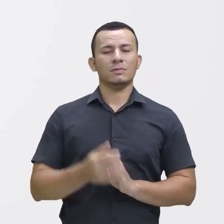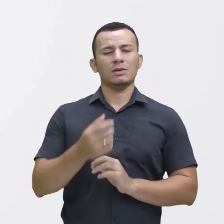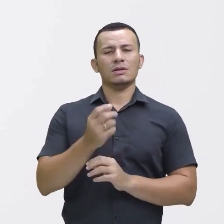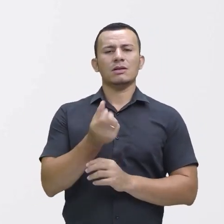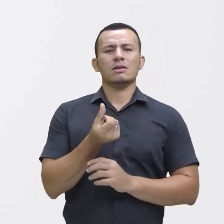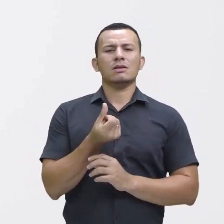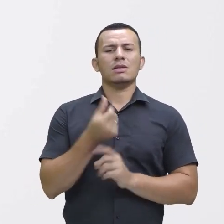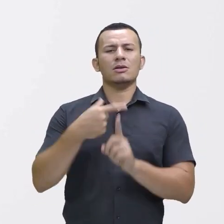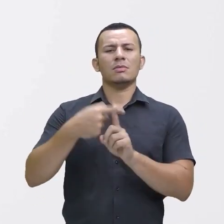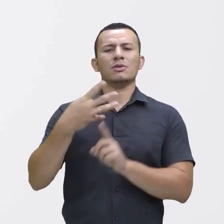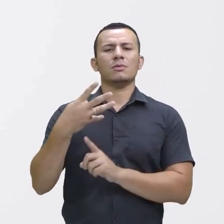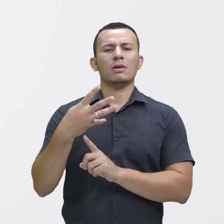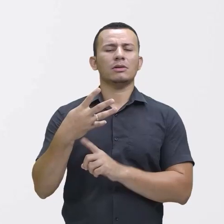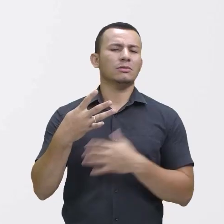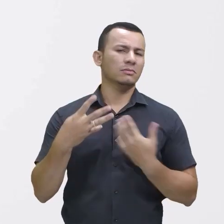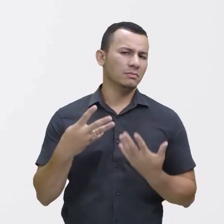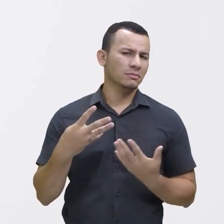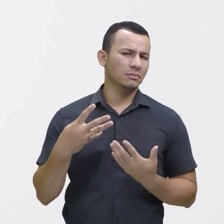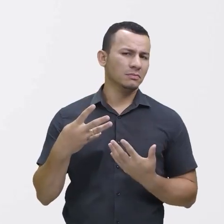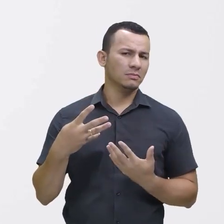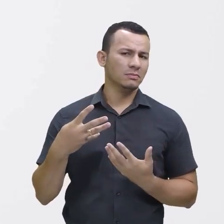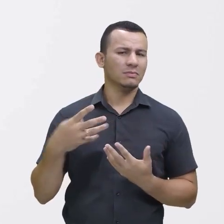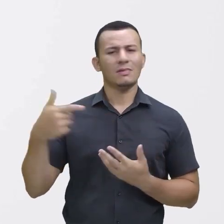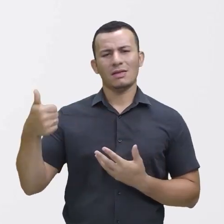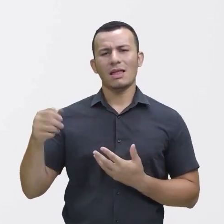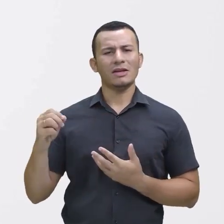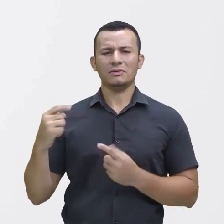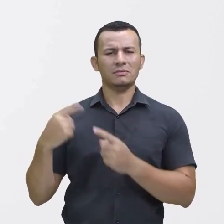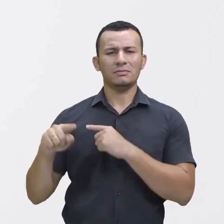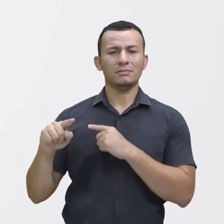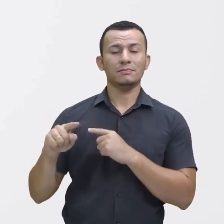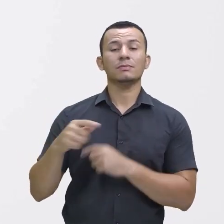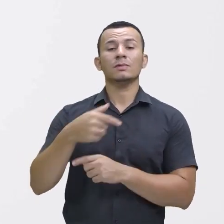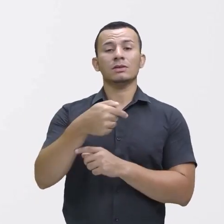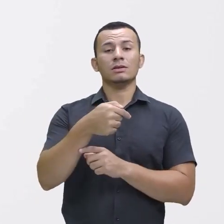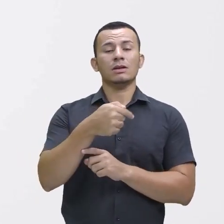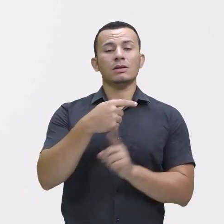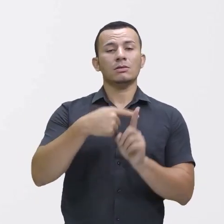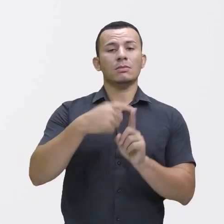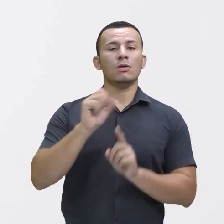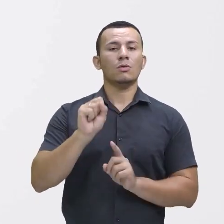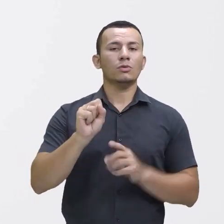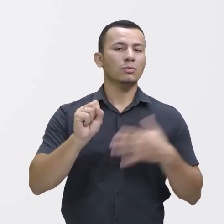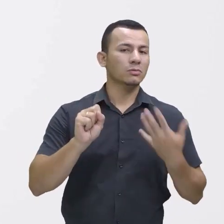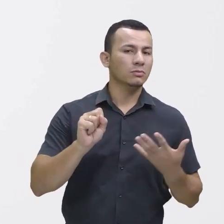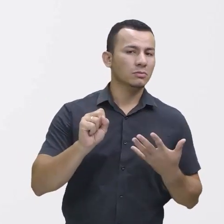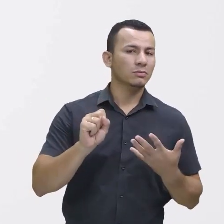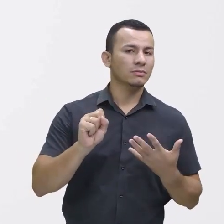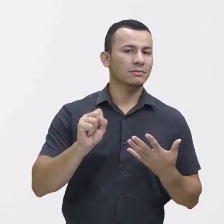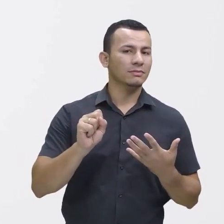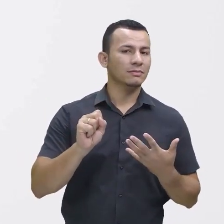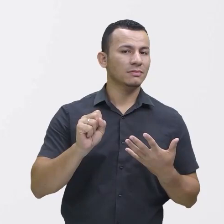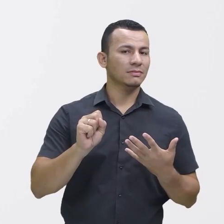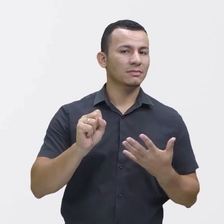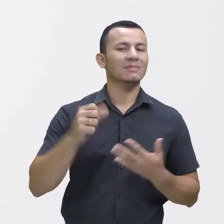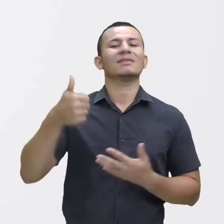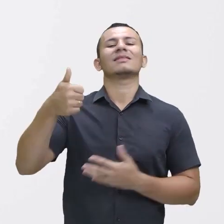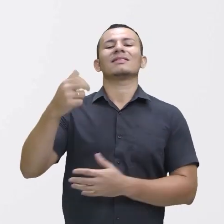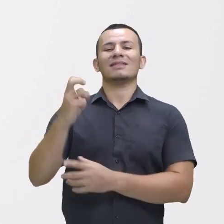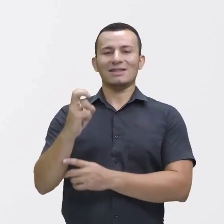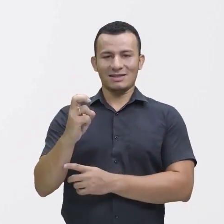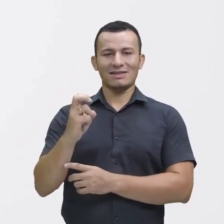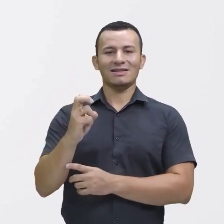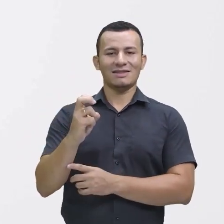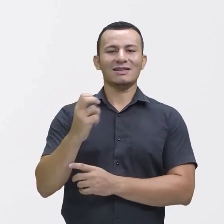4, quanto é? Não é 15, 6 mais 4 é 10. 7 mais 8, quanto é? 7 mais 8,